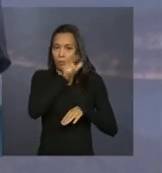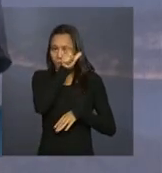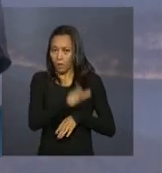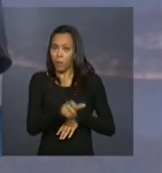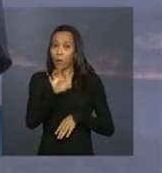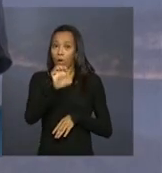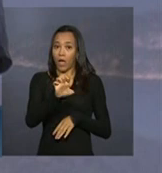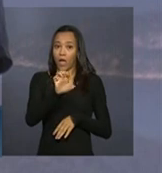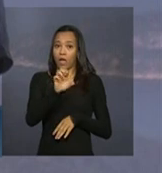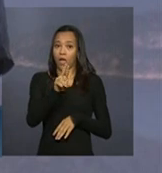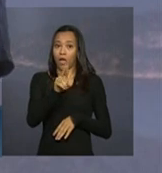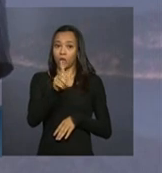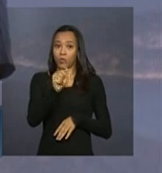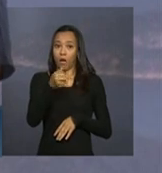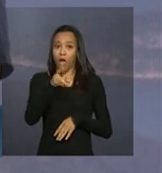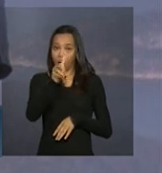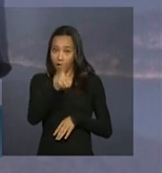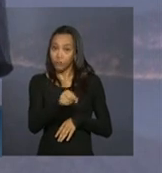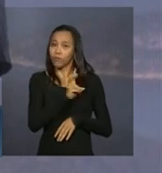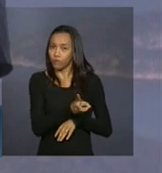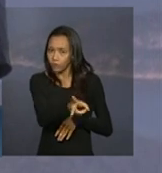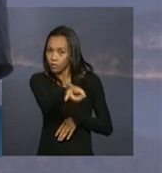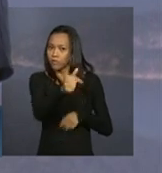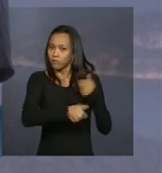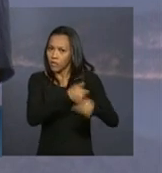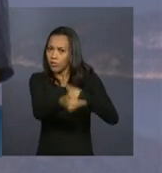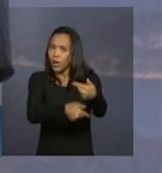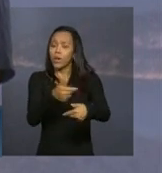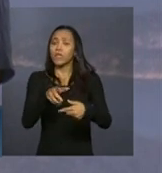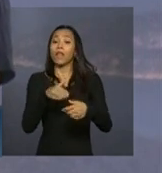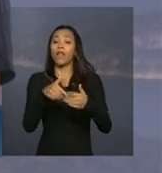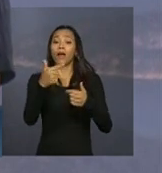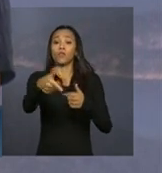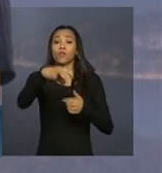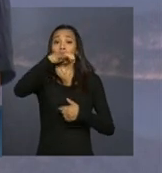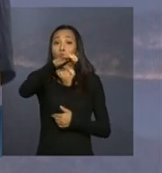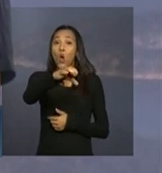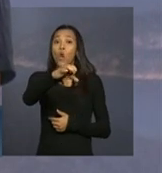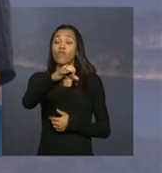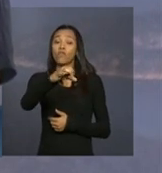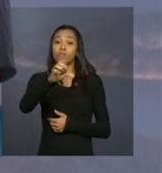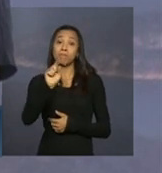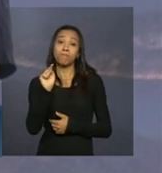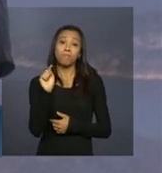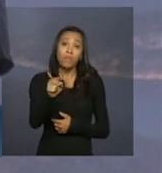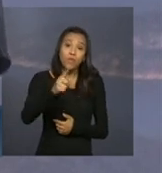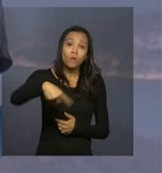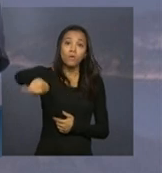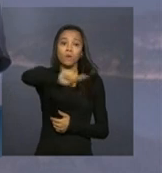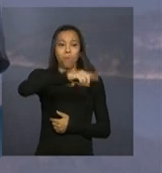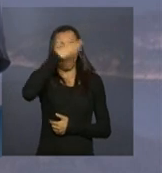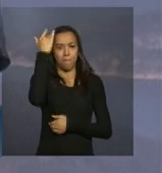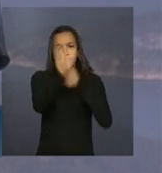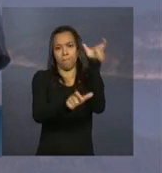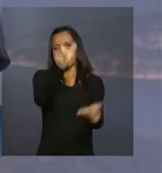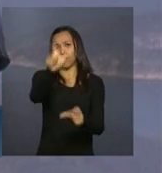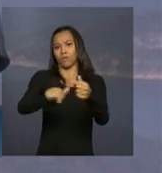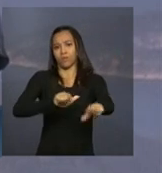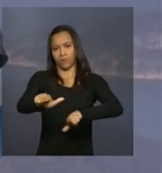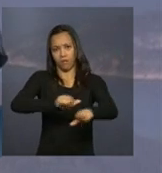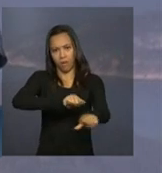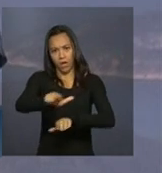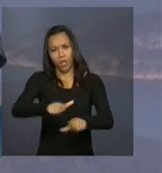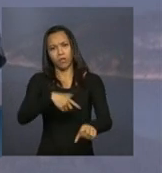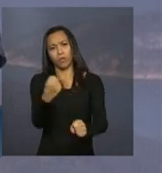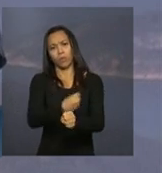chama acesa aqui no Porto. Ali embaixo, são 9.200 trabalhadores hoje que estão ali fazendo